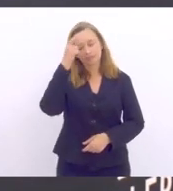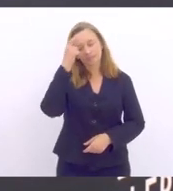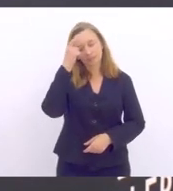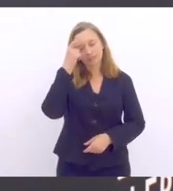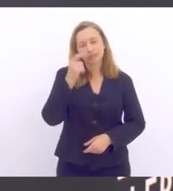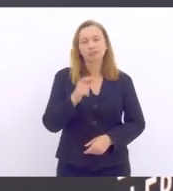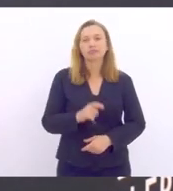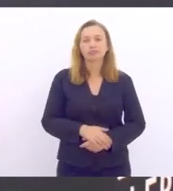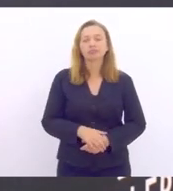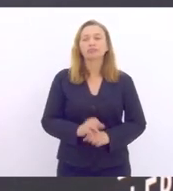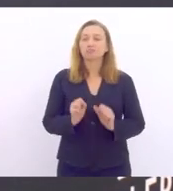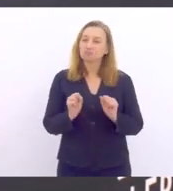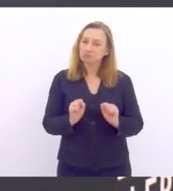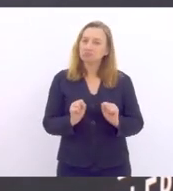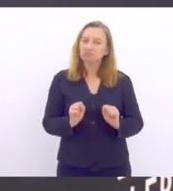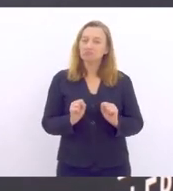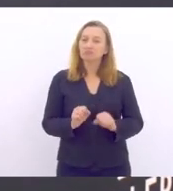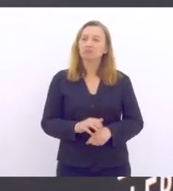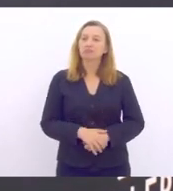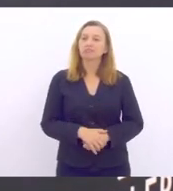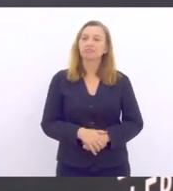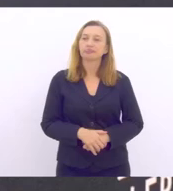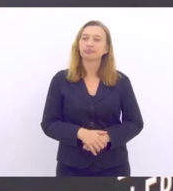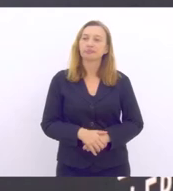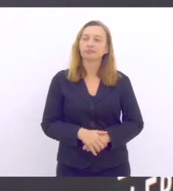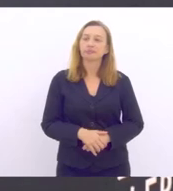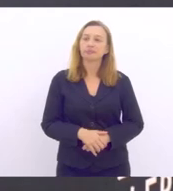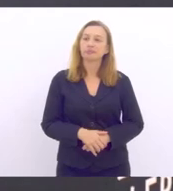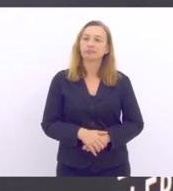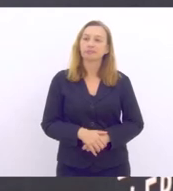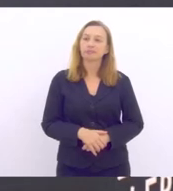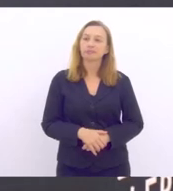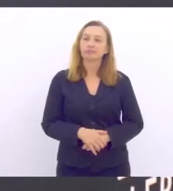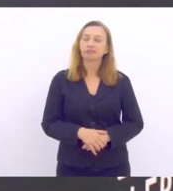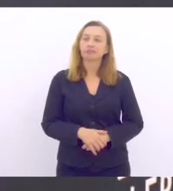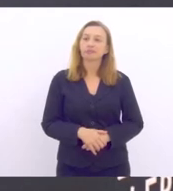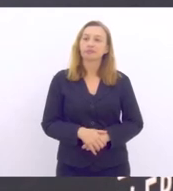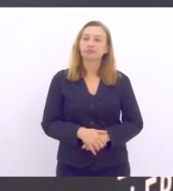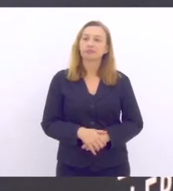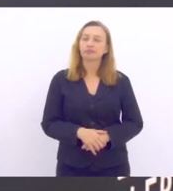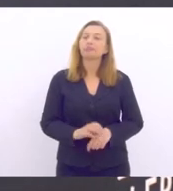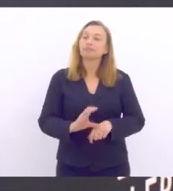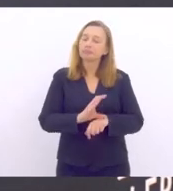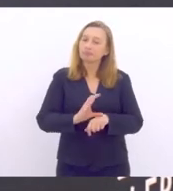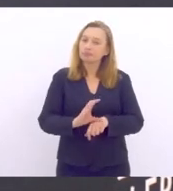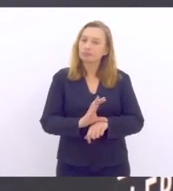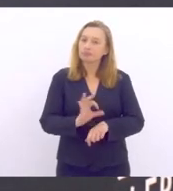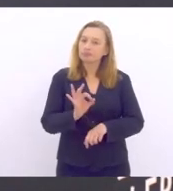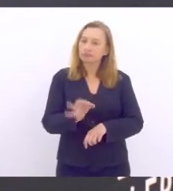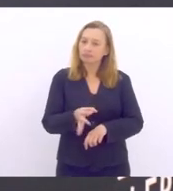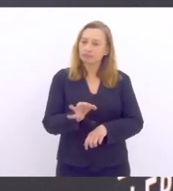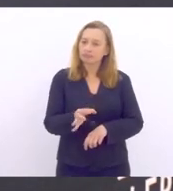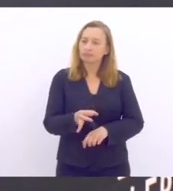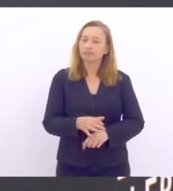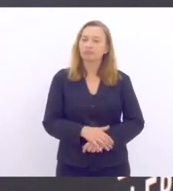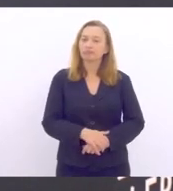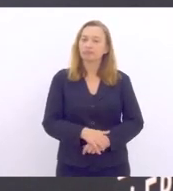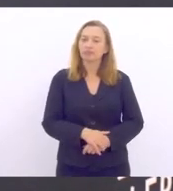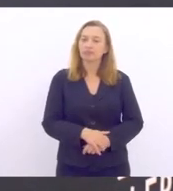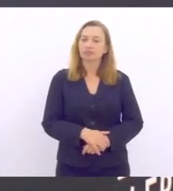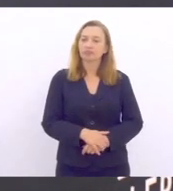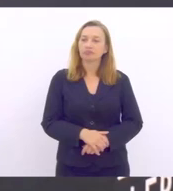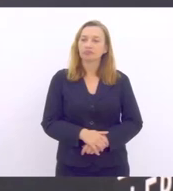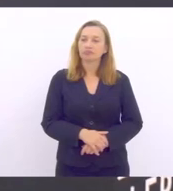o consenso possível, mas que princípios legais e constitucionais que nos são caros não